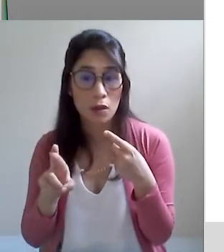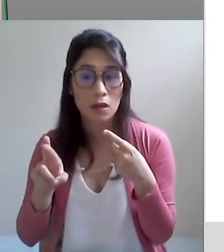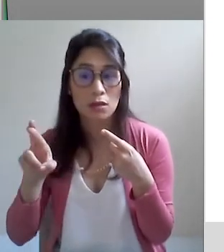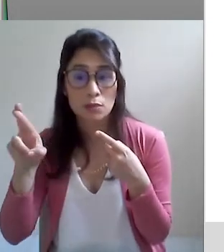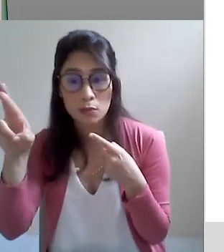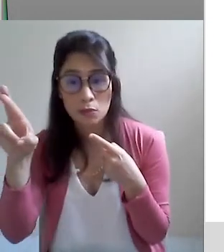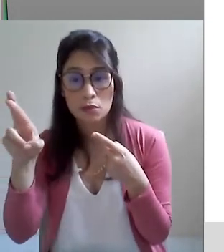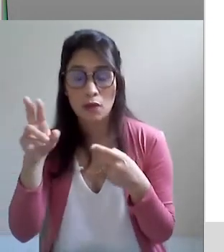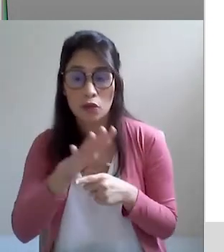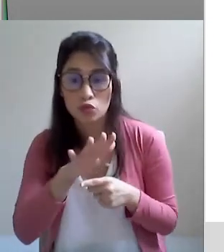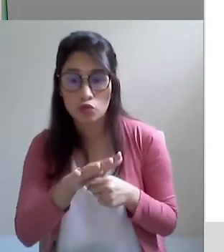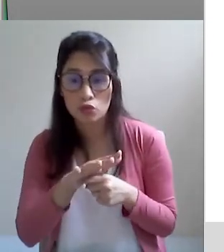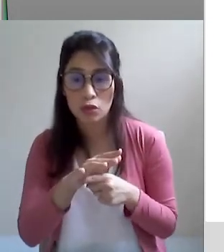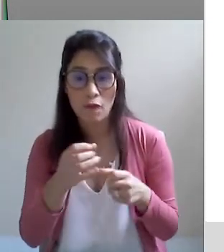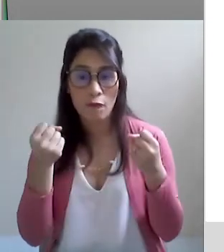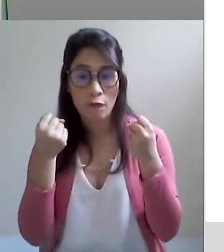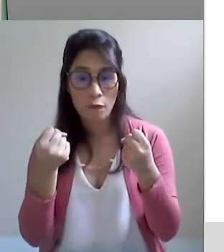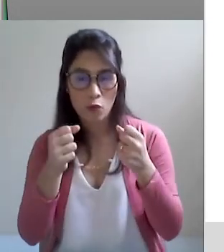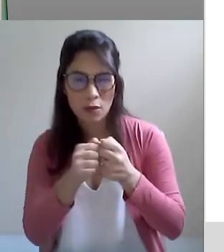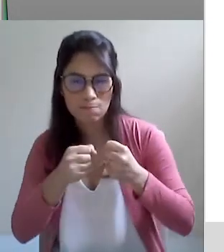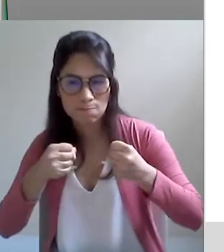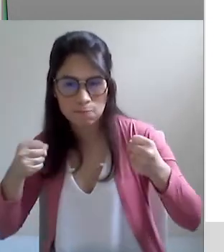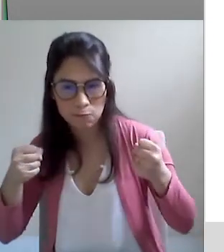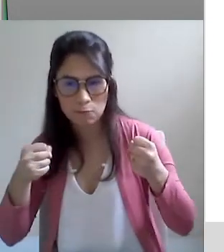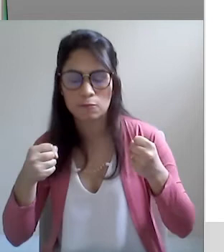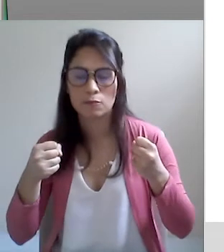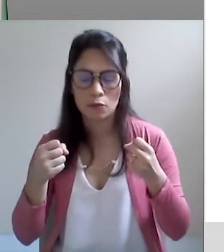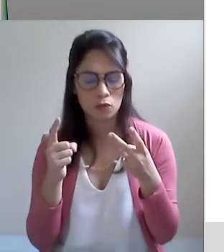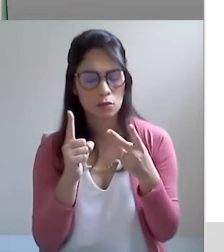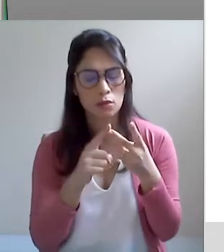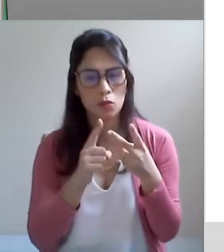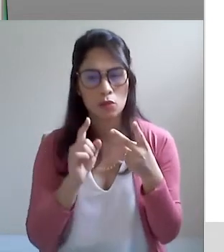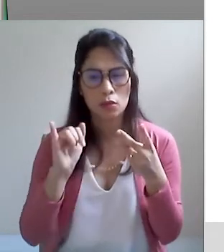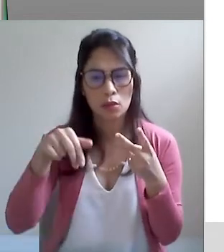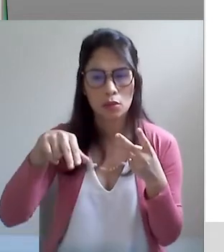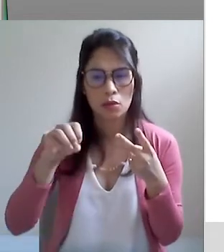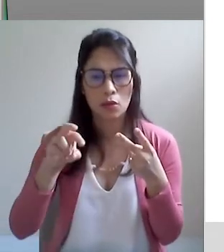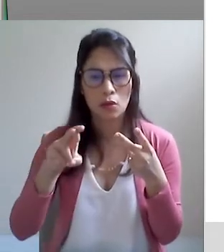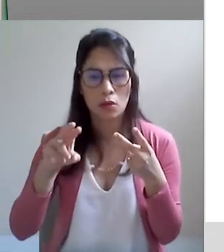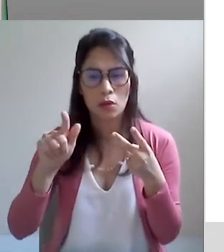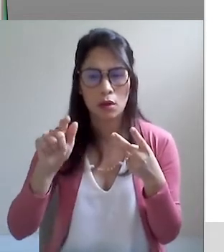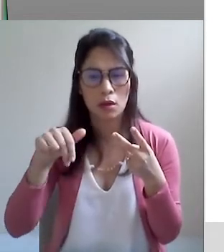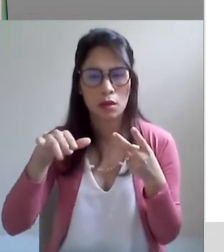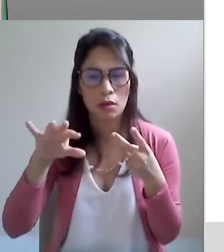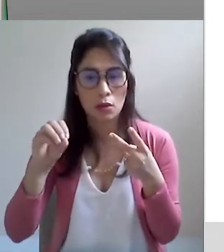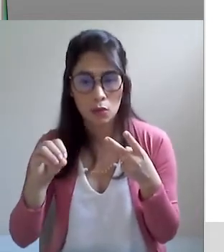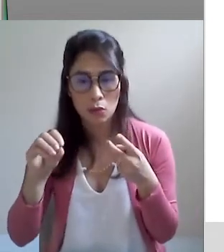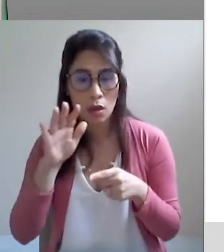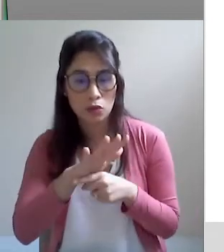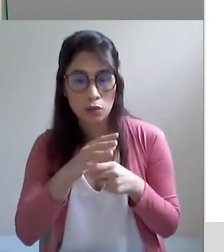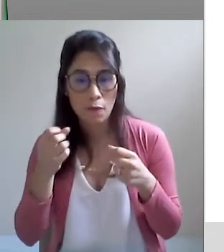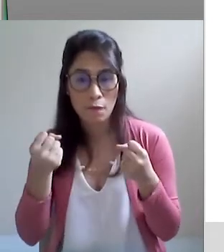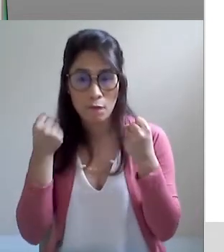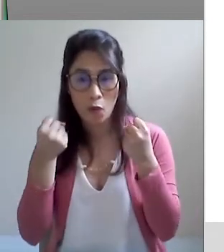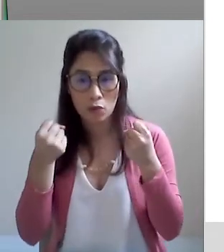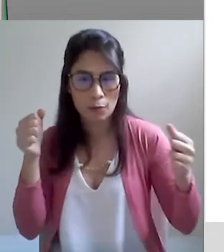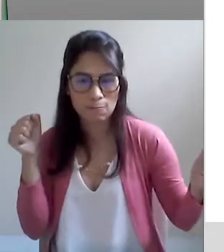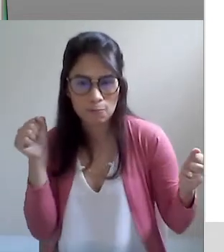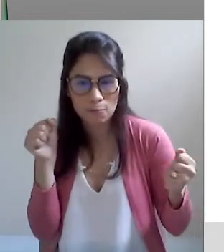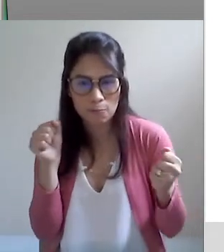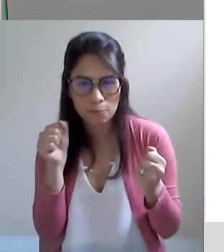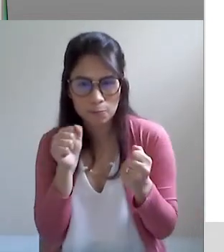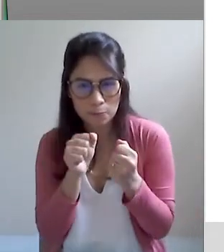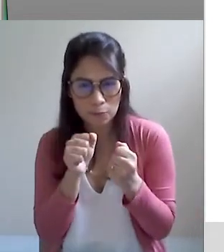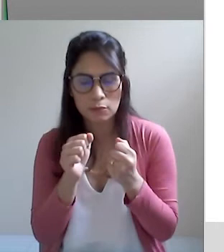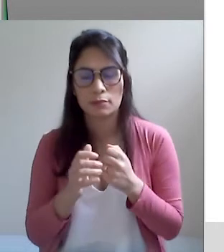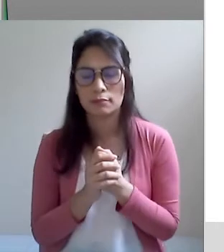é responsável por conferir força de tensão, enquanto que o componente inorgânico confere força de